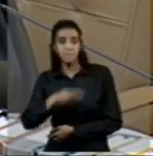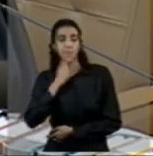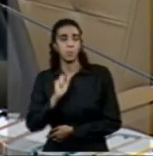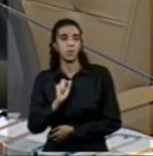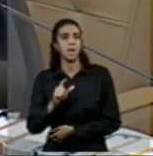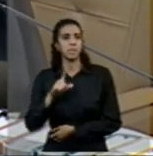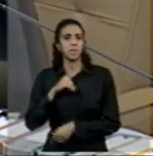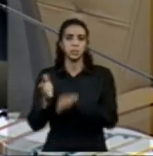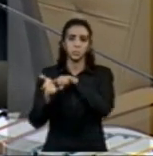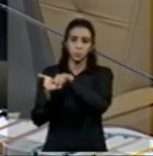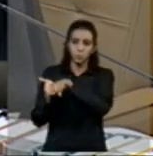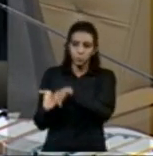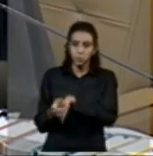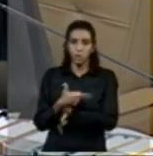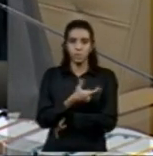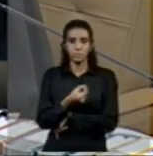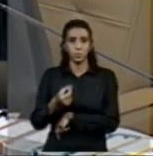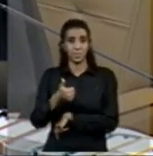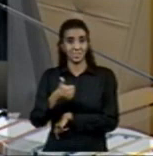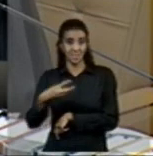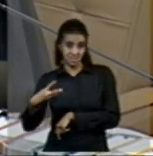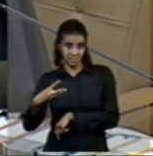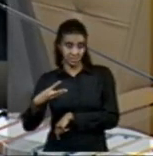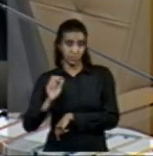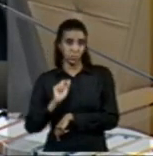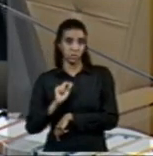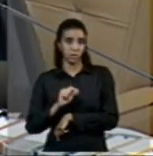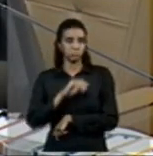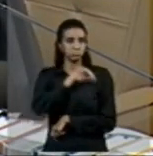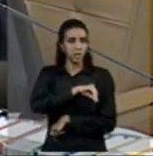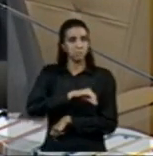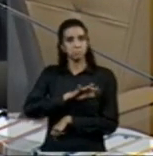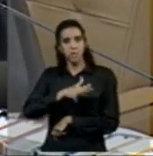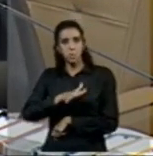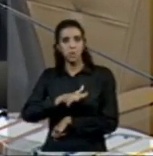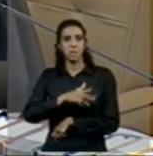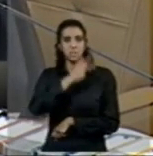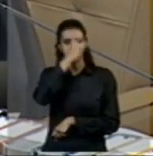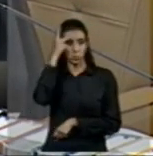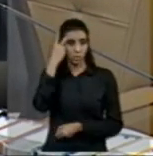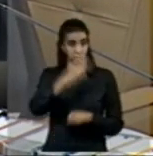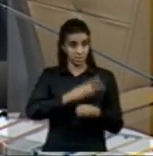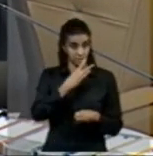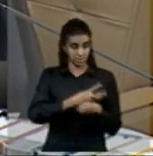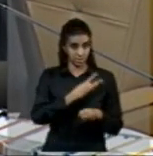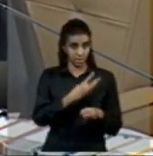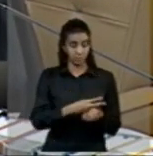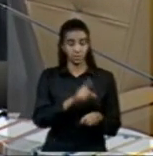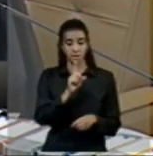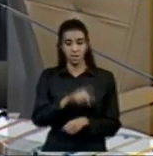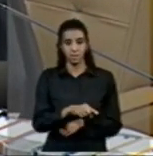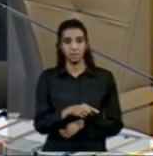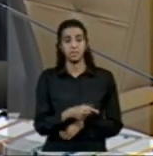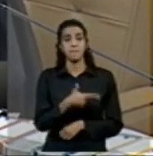estudo realizado no ano de 2013, que a remuneração média dos trabalhadores terceirizados era